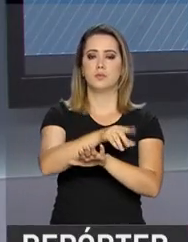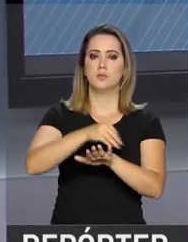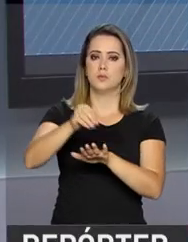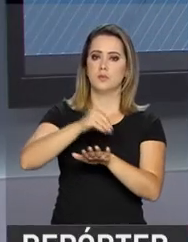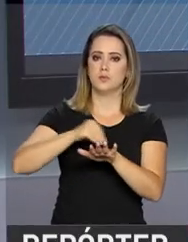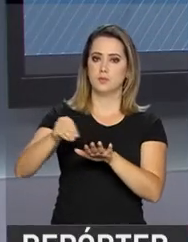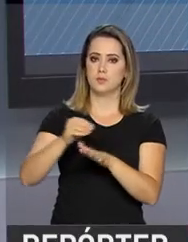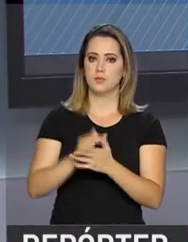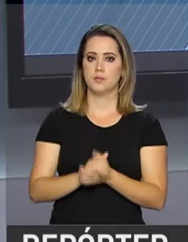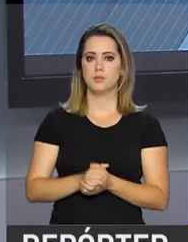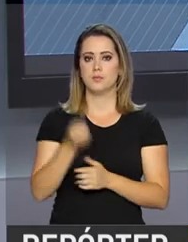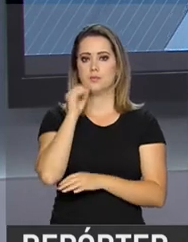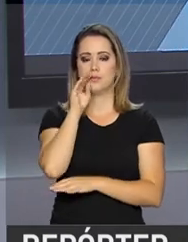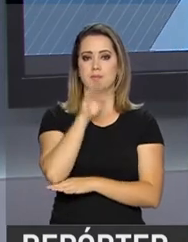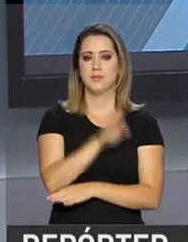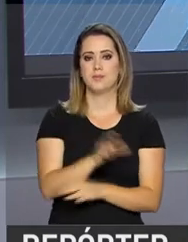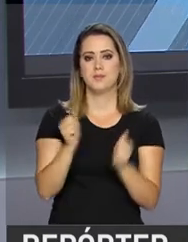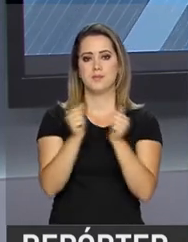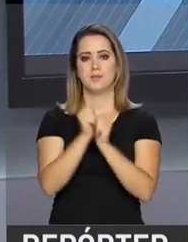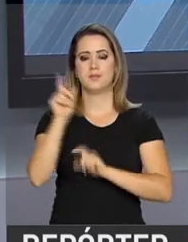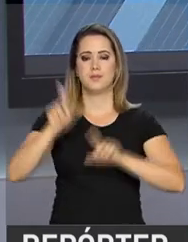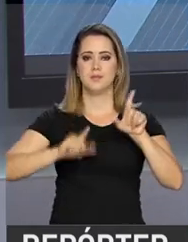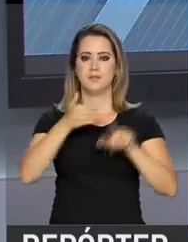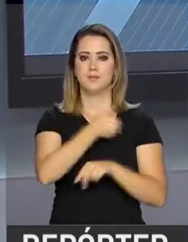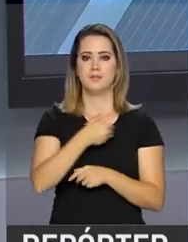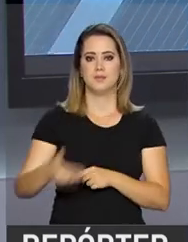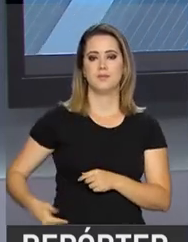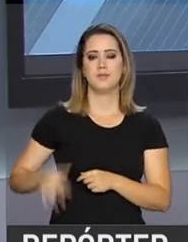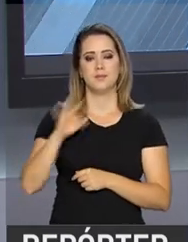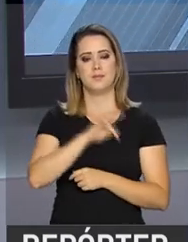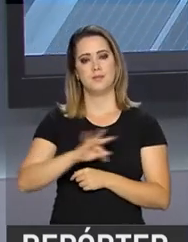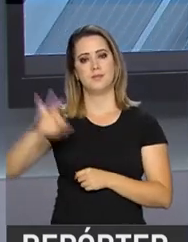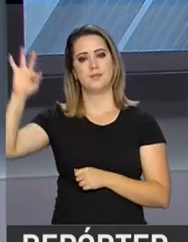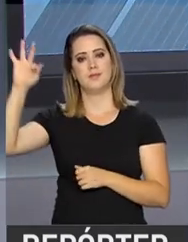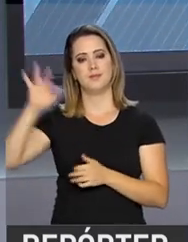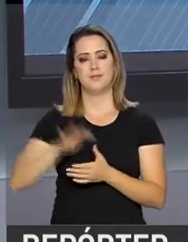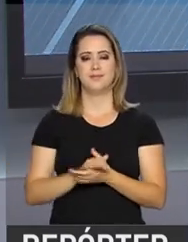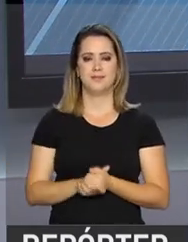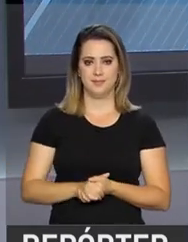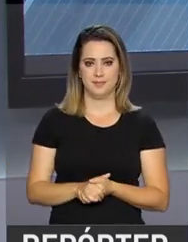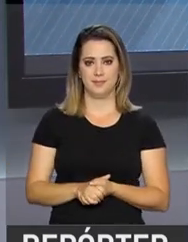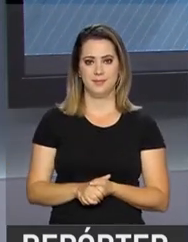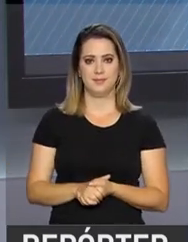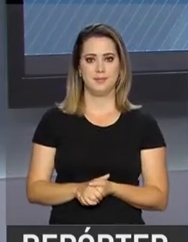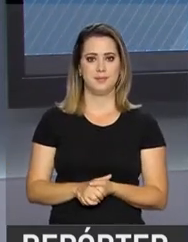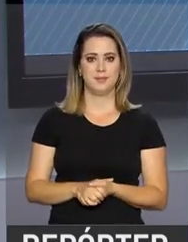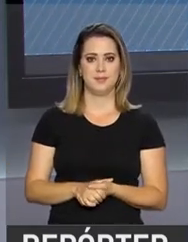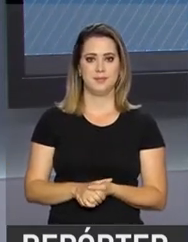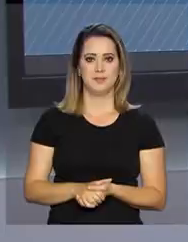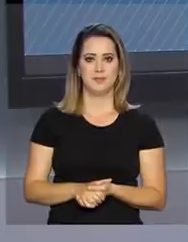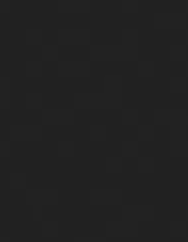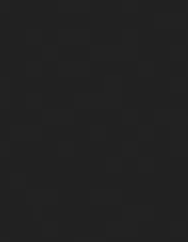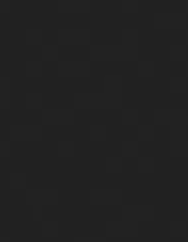outras informações uma boa tarde pra você e continue com a gente na nbr a tv do governo federal